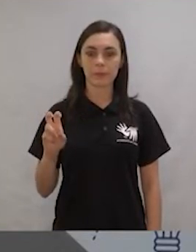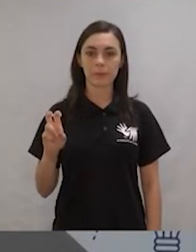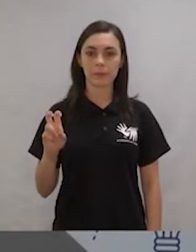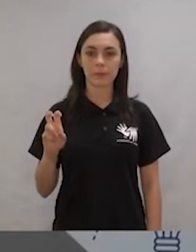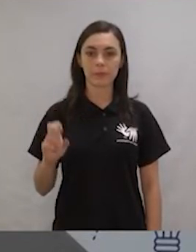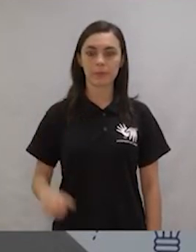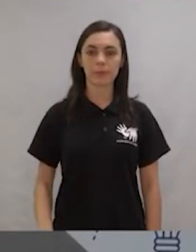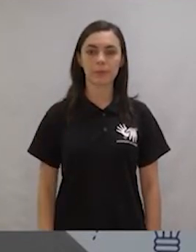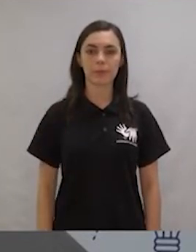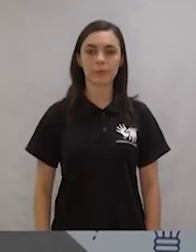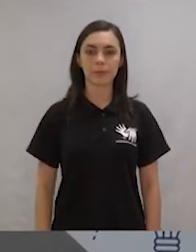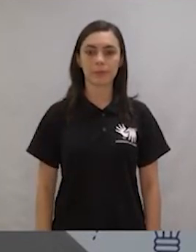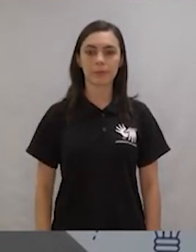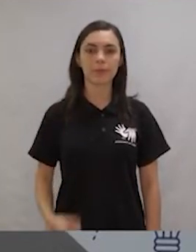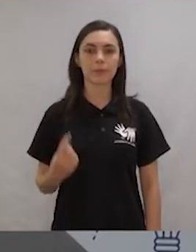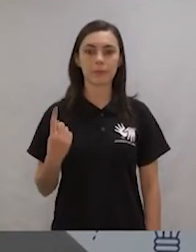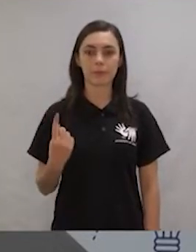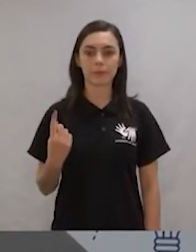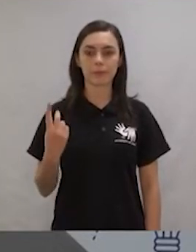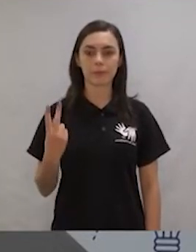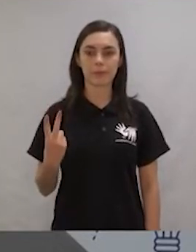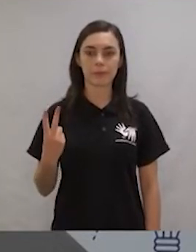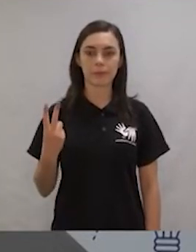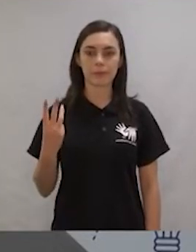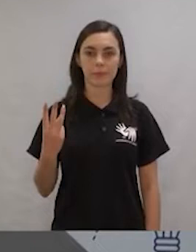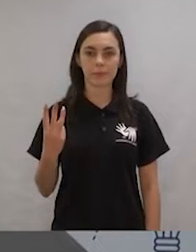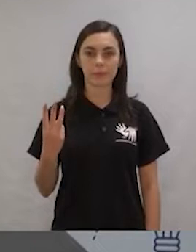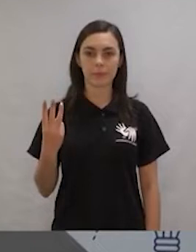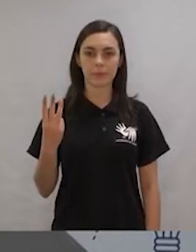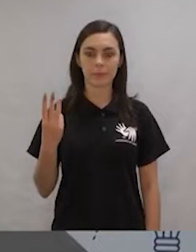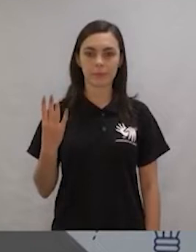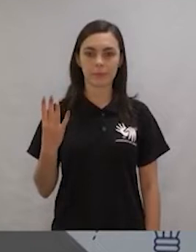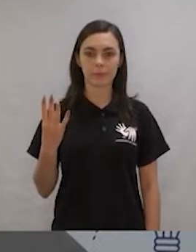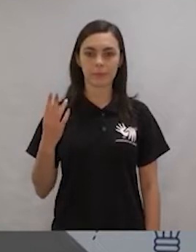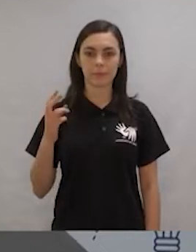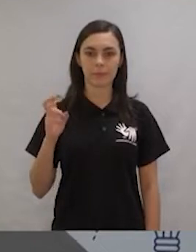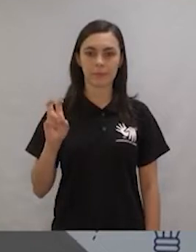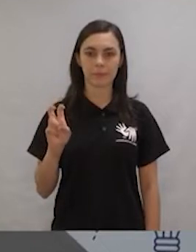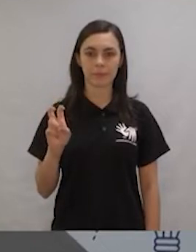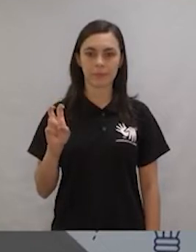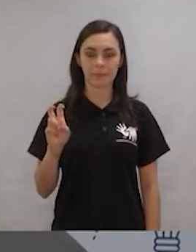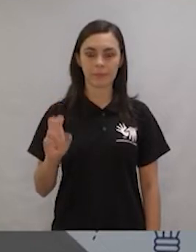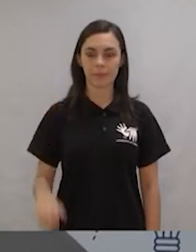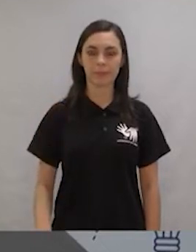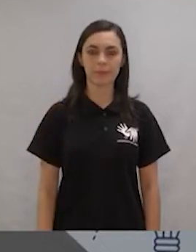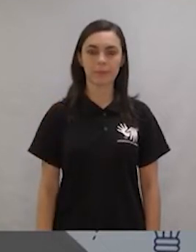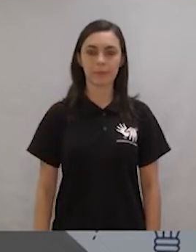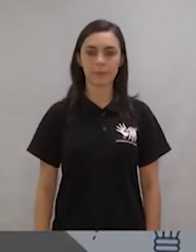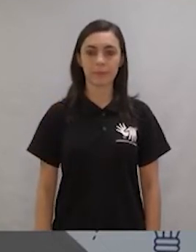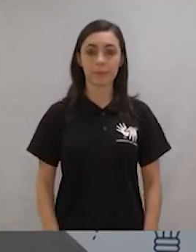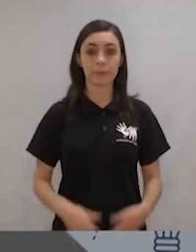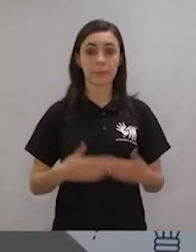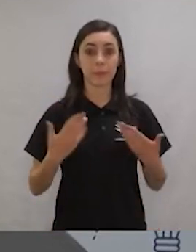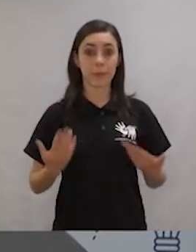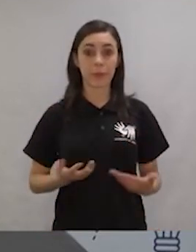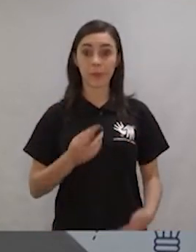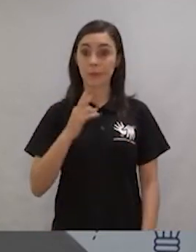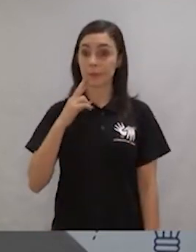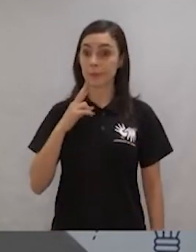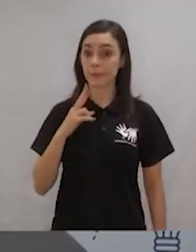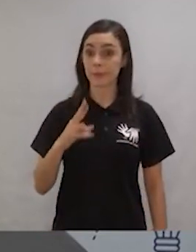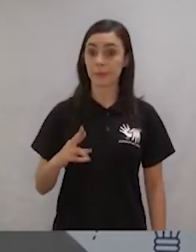4, 5, 1, 2, 3, 4 e 5. Então,